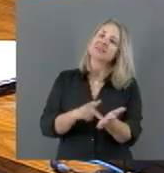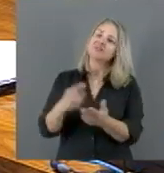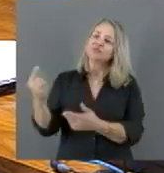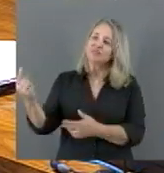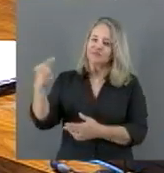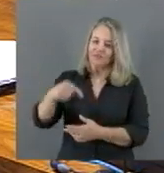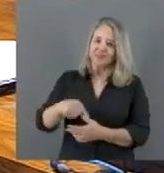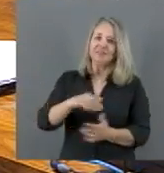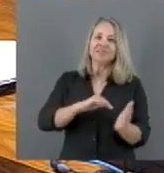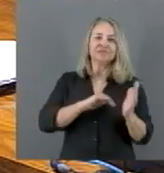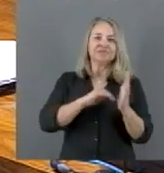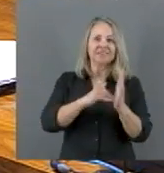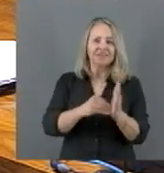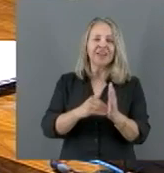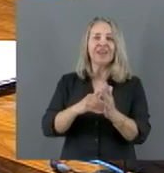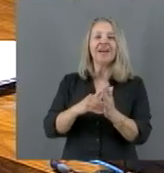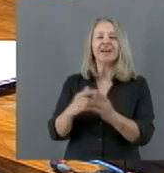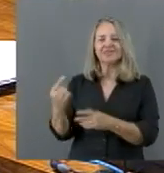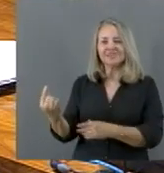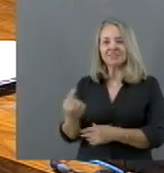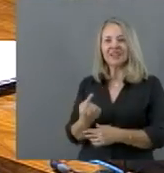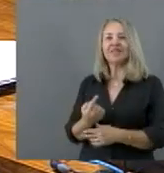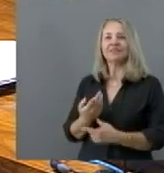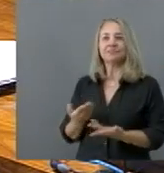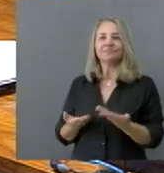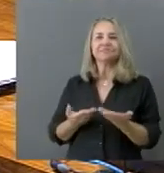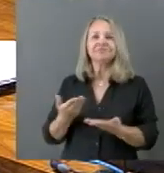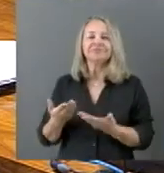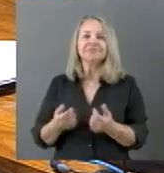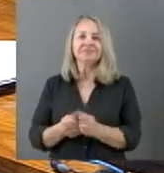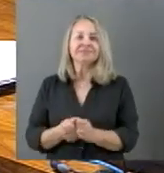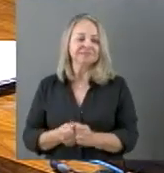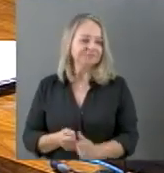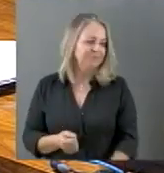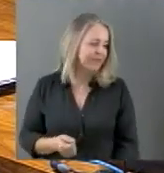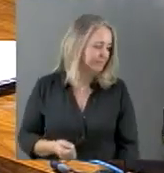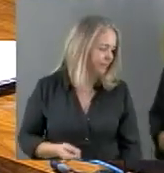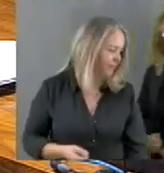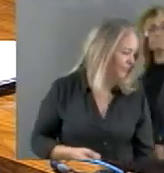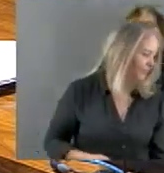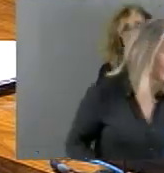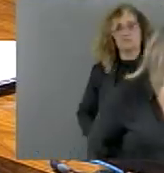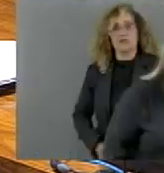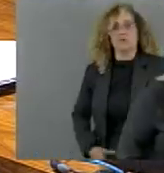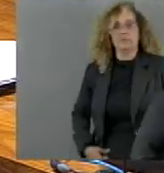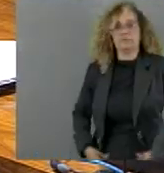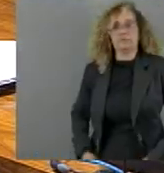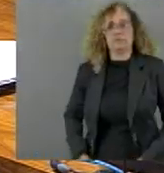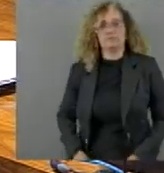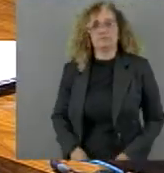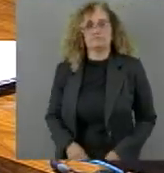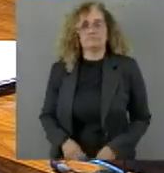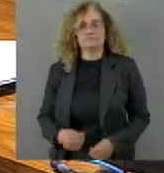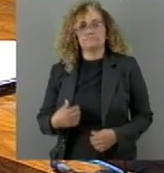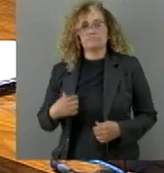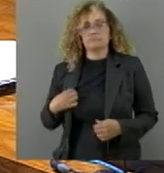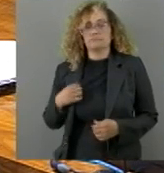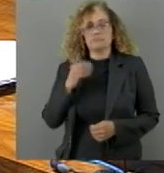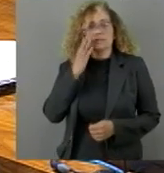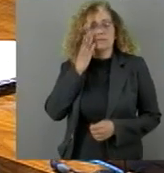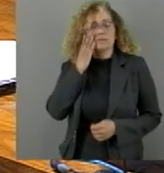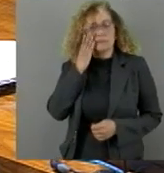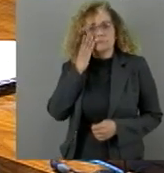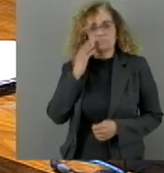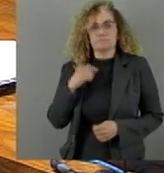Senado, fazia questão de passar a PAI também, que junto com o Flávio Arnes, que infelizmente perdeu o filho, mas nós já comentamos.